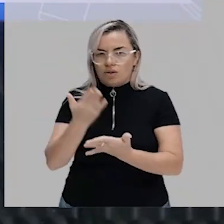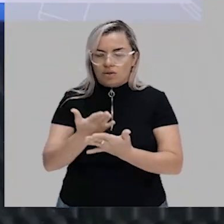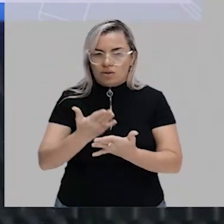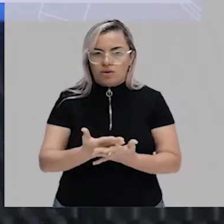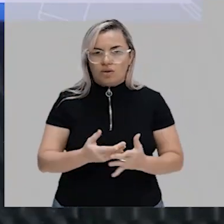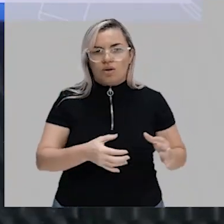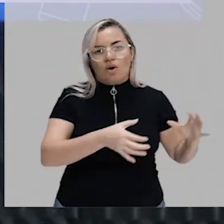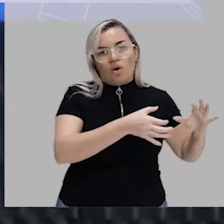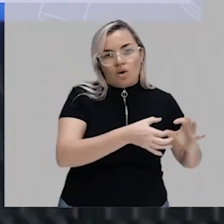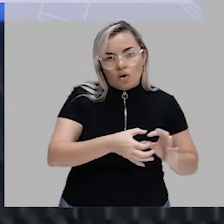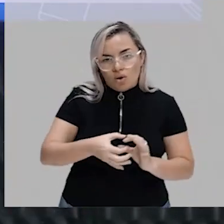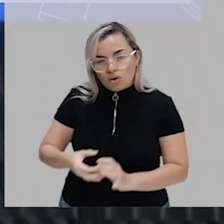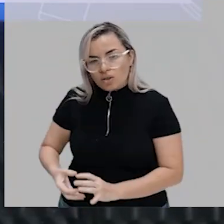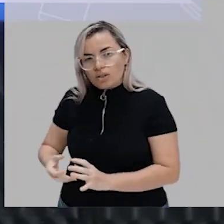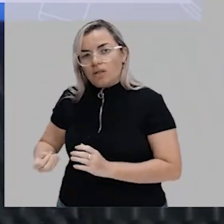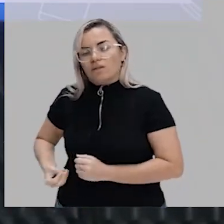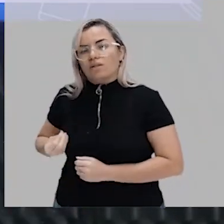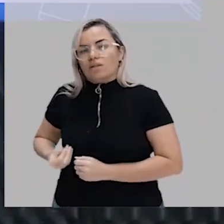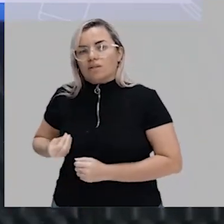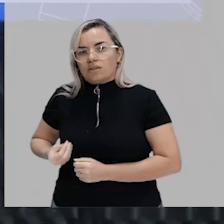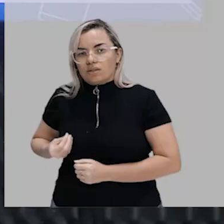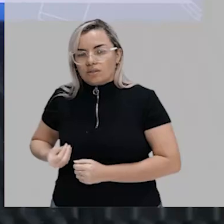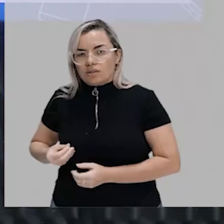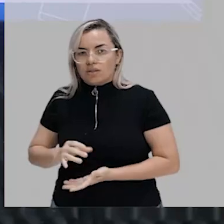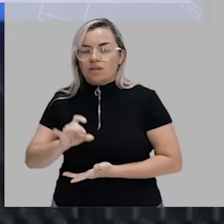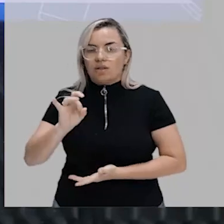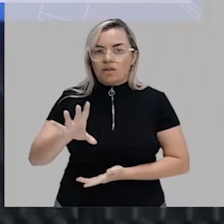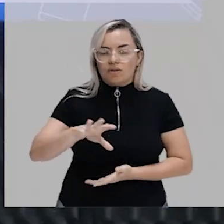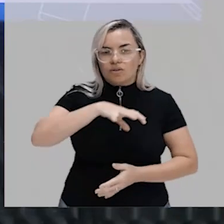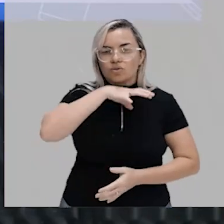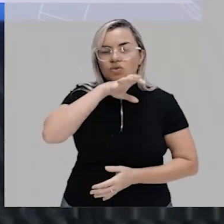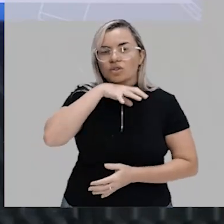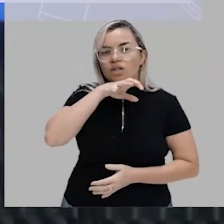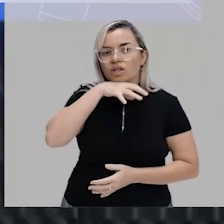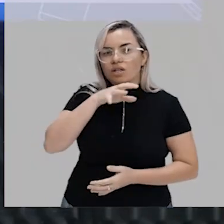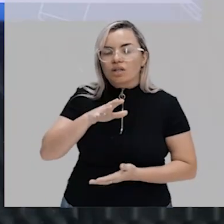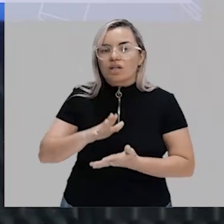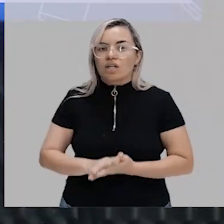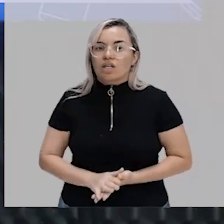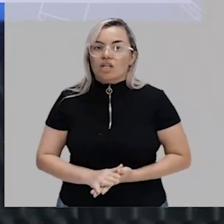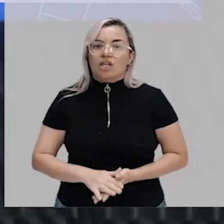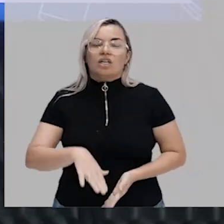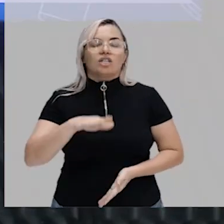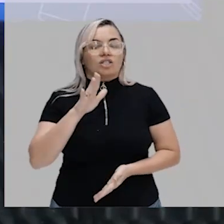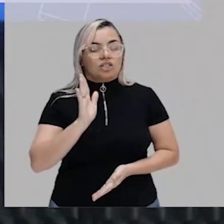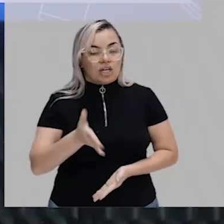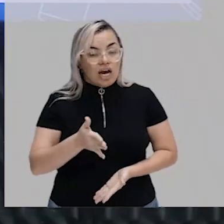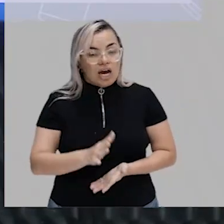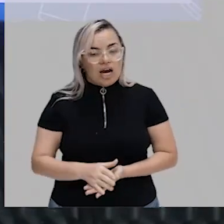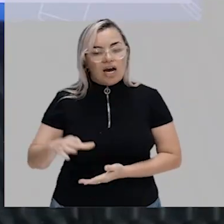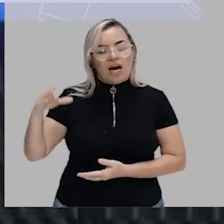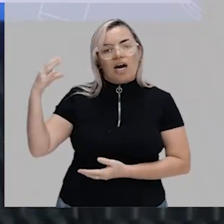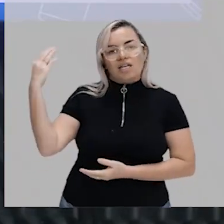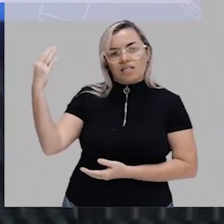seres vivos. Ou seja, as ciências, elas têm ali o seu objeto